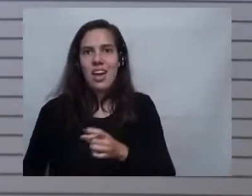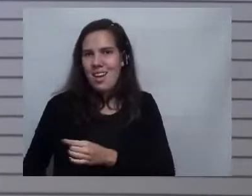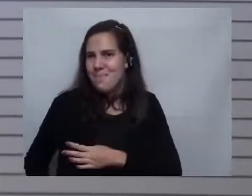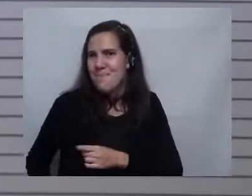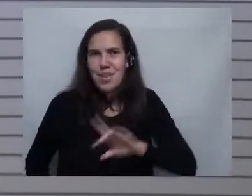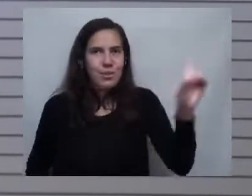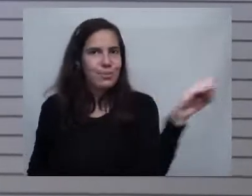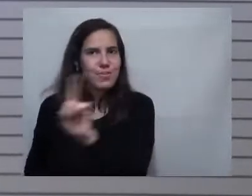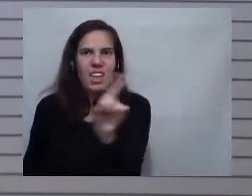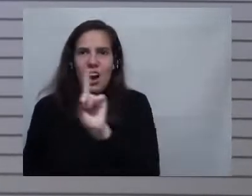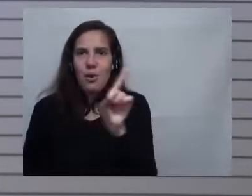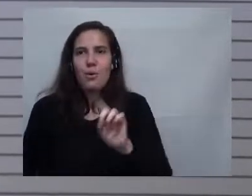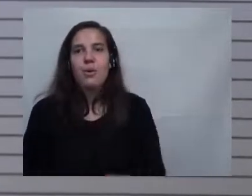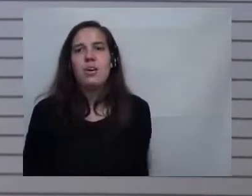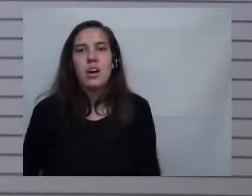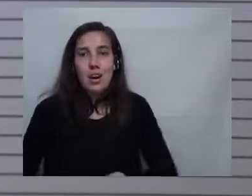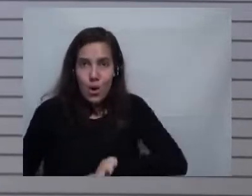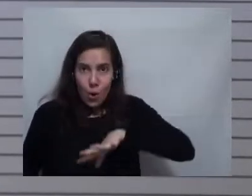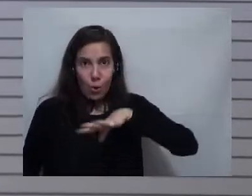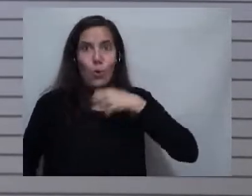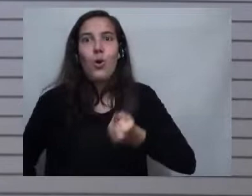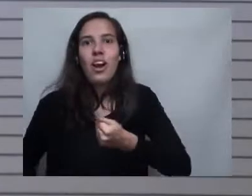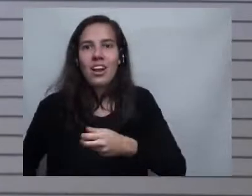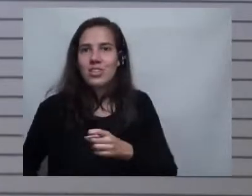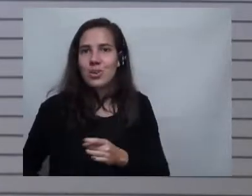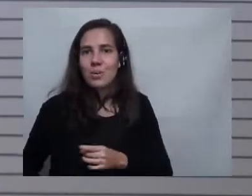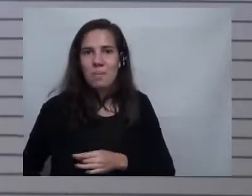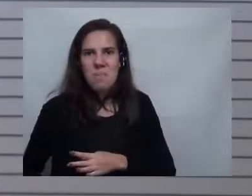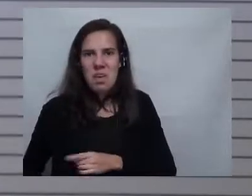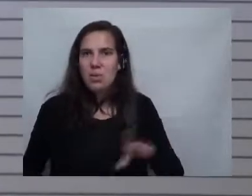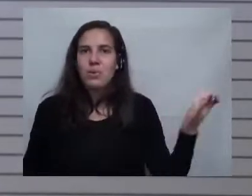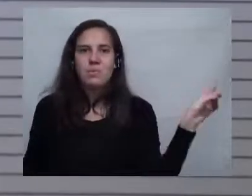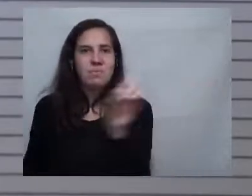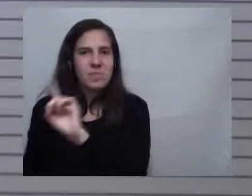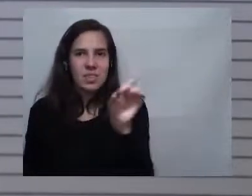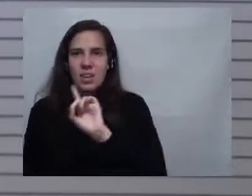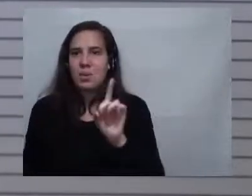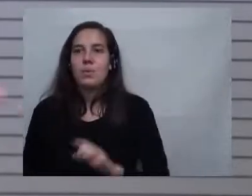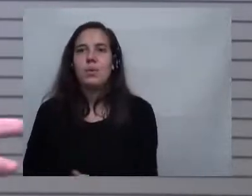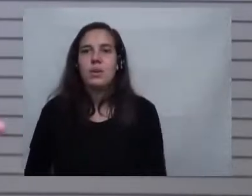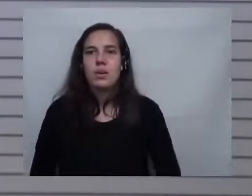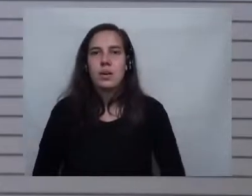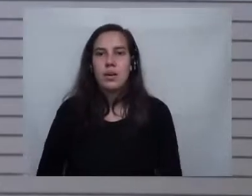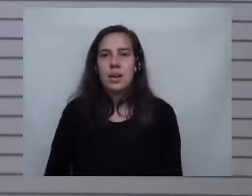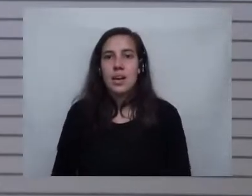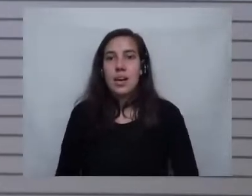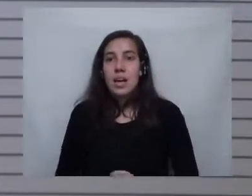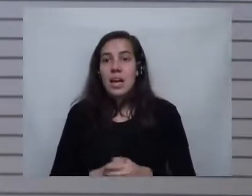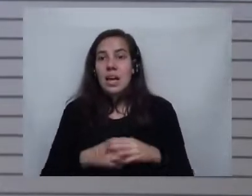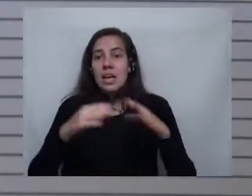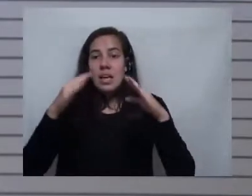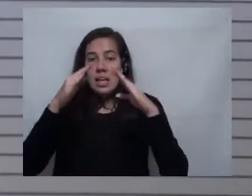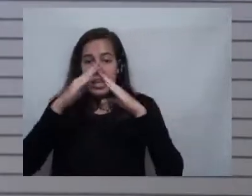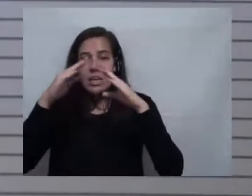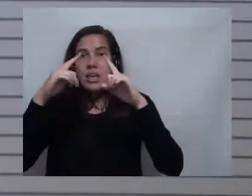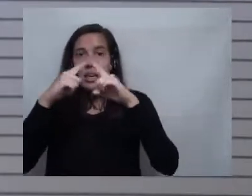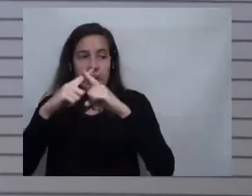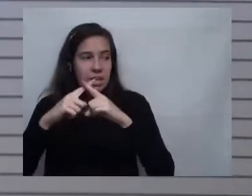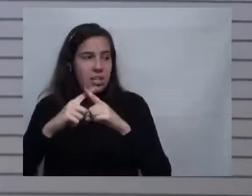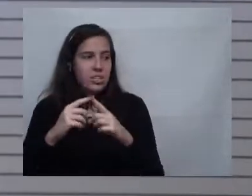mais não tem mais medo É mas o que faz a igreja avançar